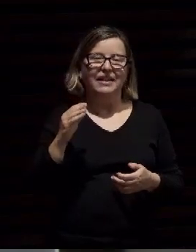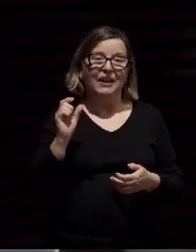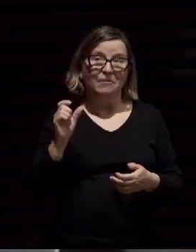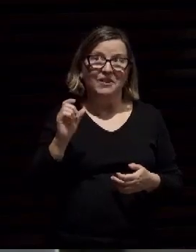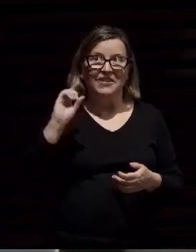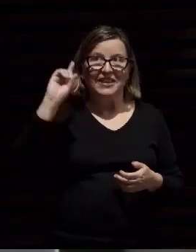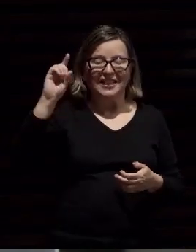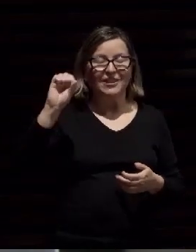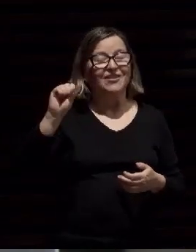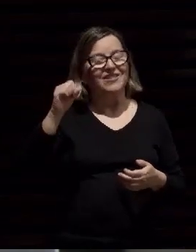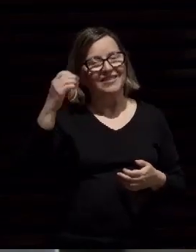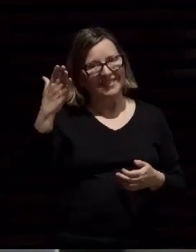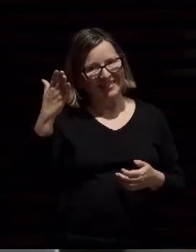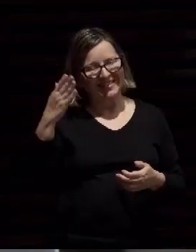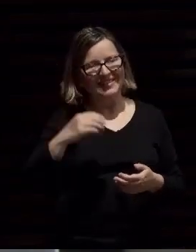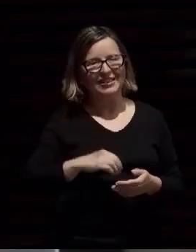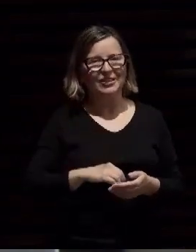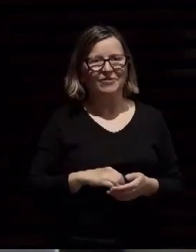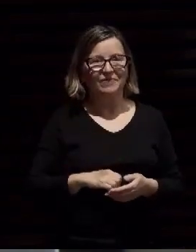Eu tenho,